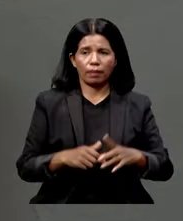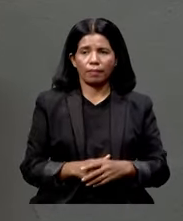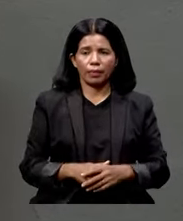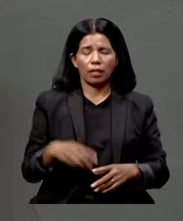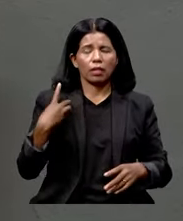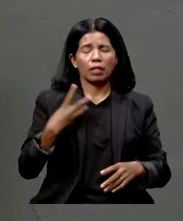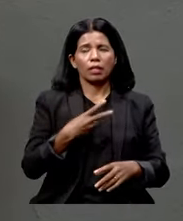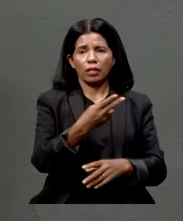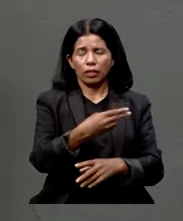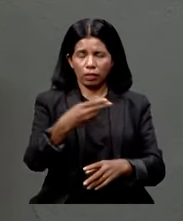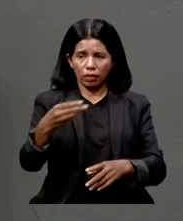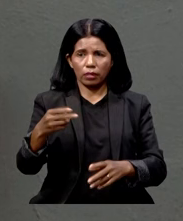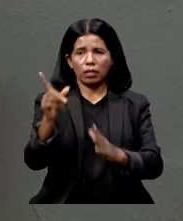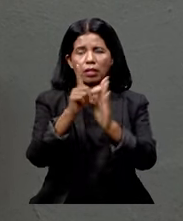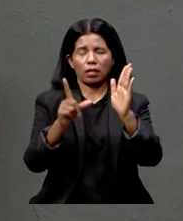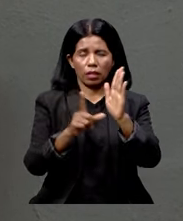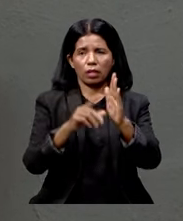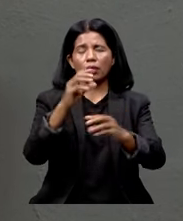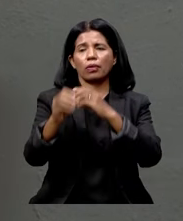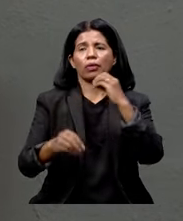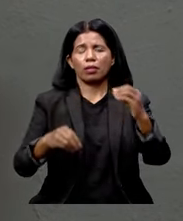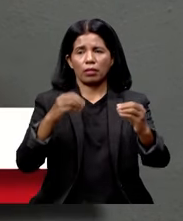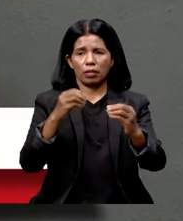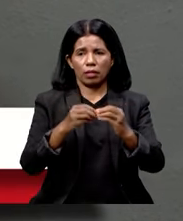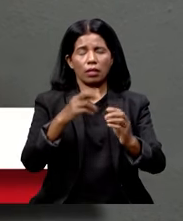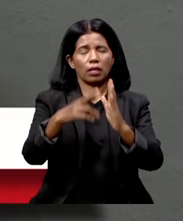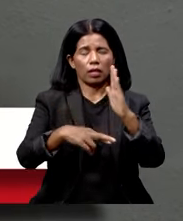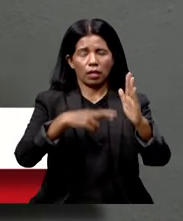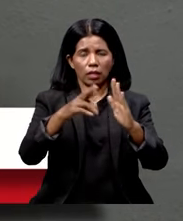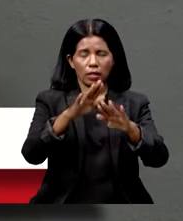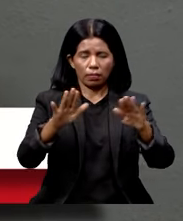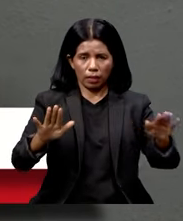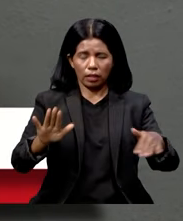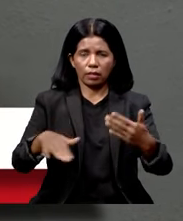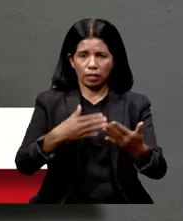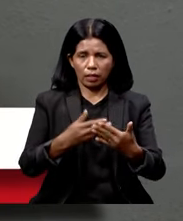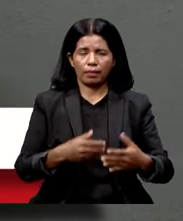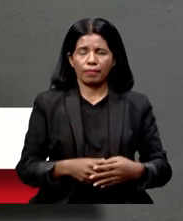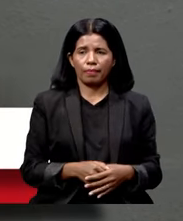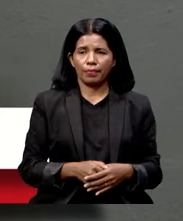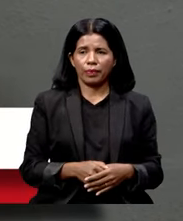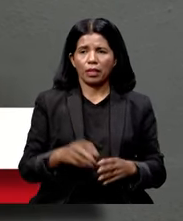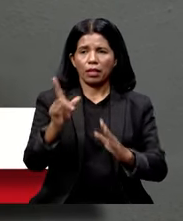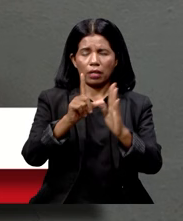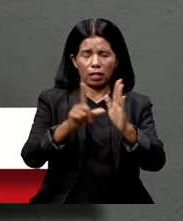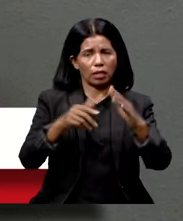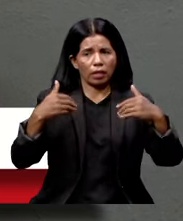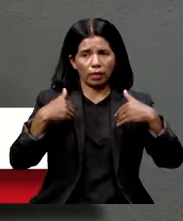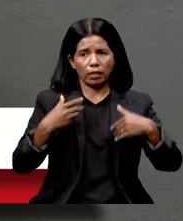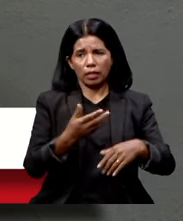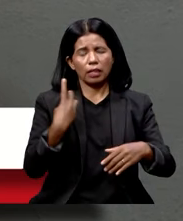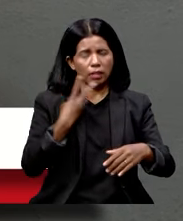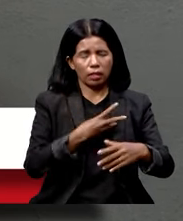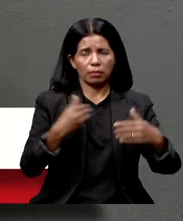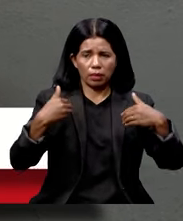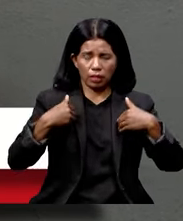Indonesia ihe lei koneba regula la barikik sira. Lei ni ehela, loskala. Itamos lei ni ehela.